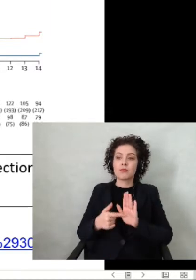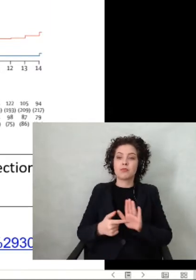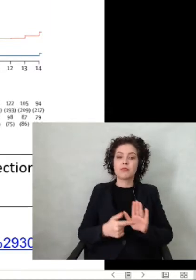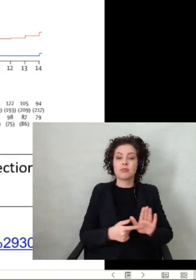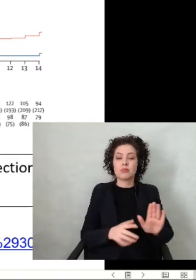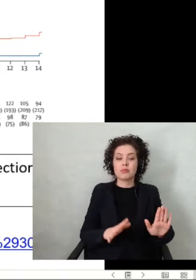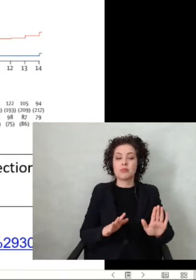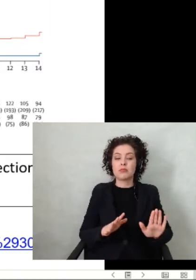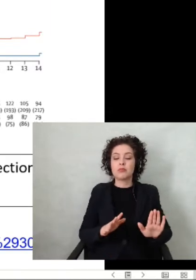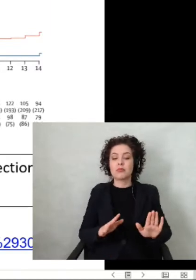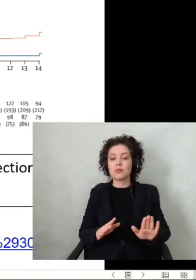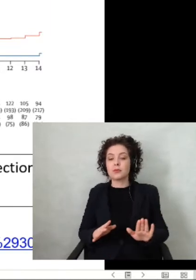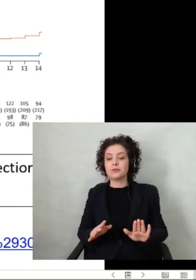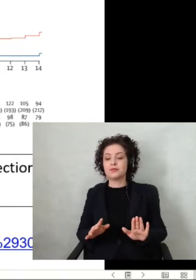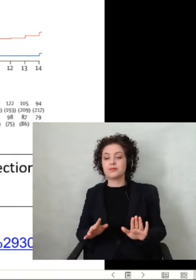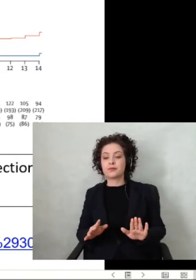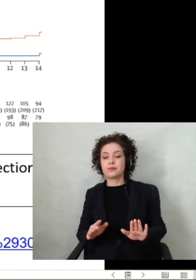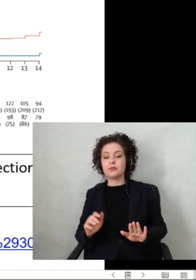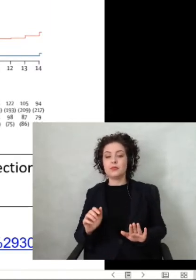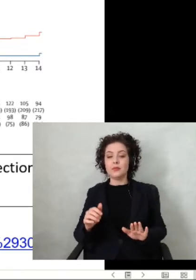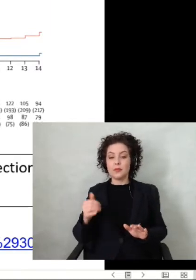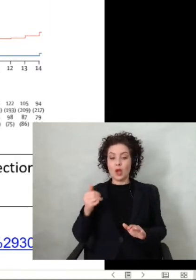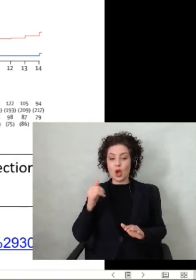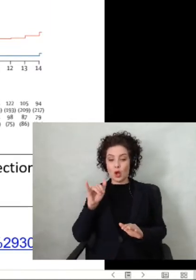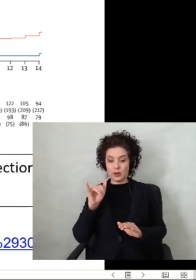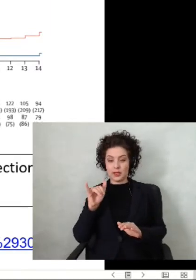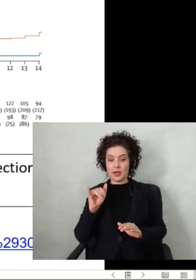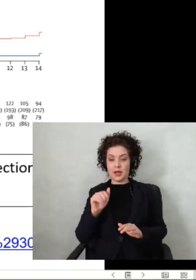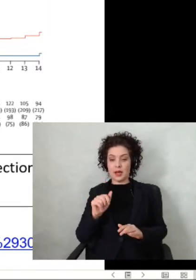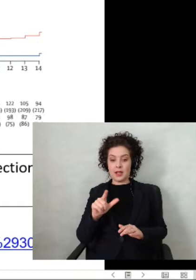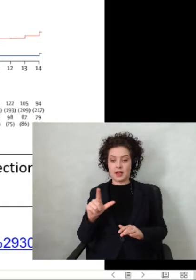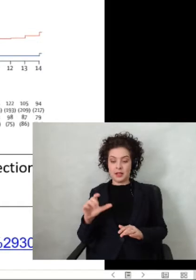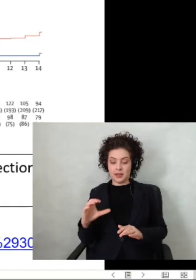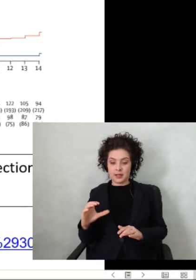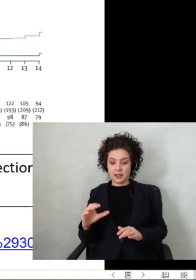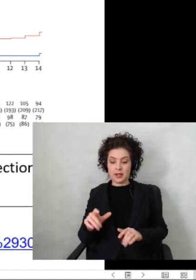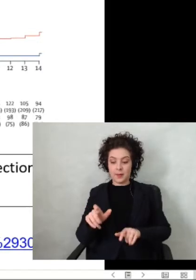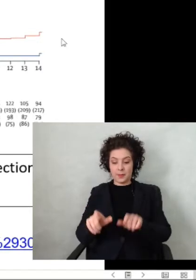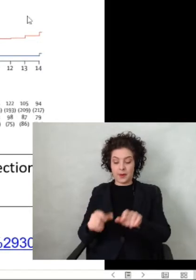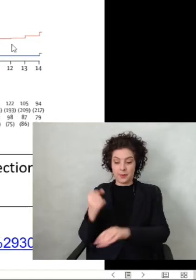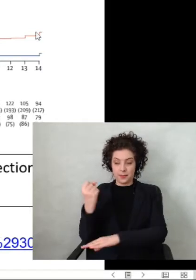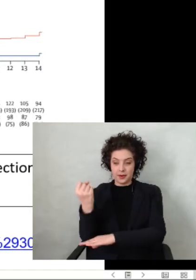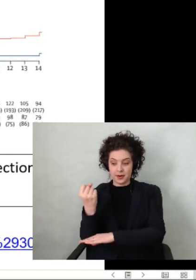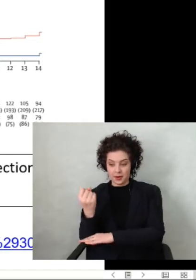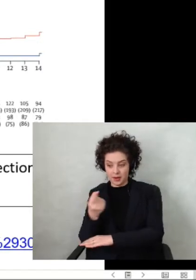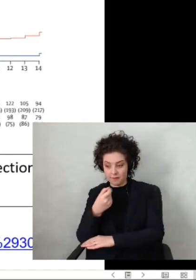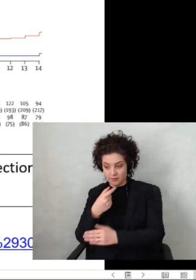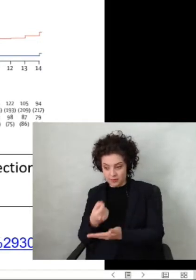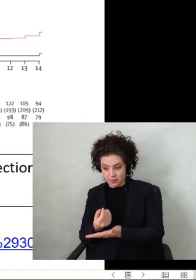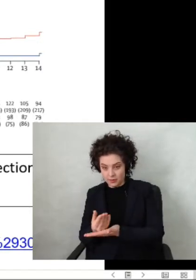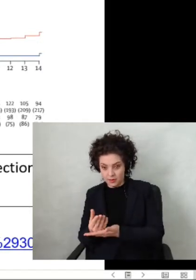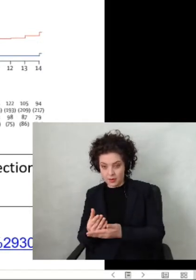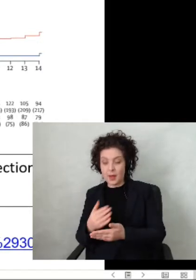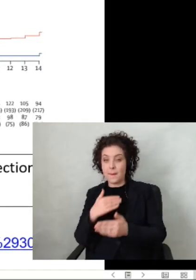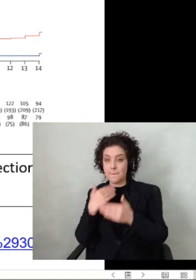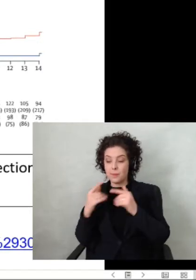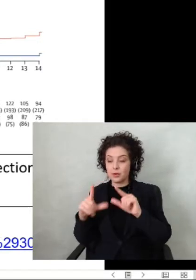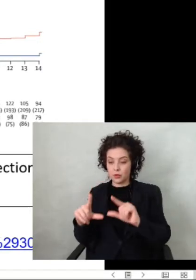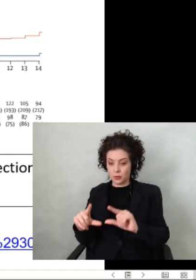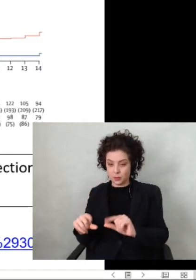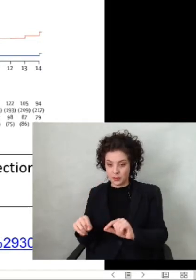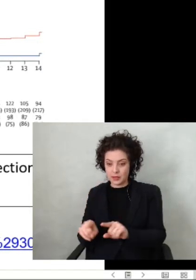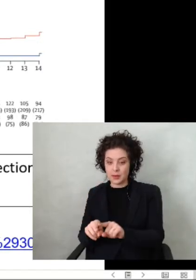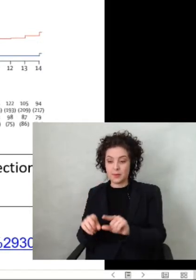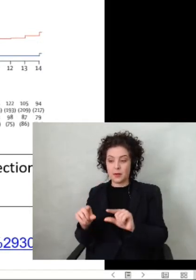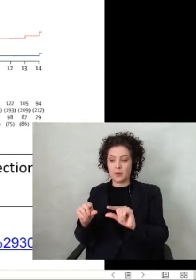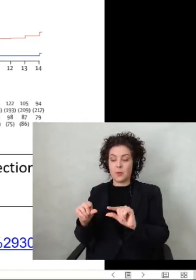um anti-LC, o tocilizumab, em pacientes graves, você diminui a mortalidade, diminui a chance dele ir para a